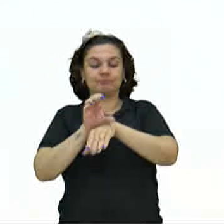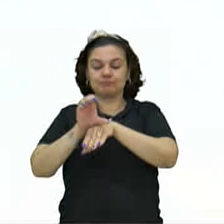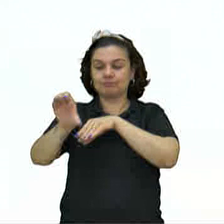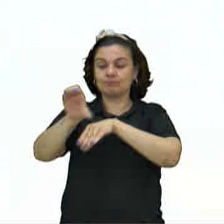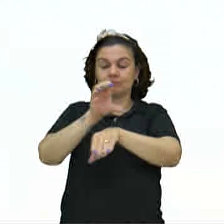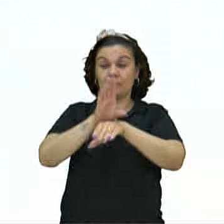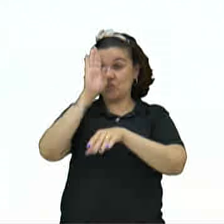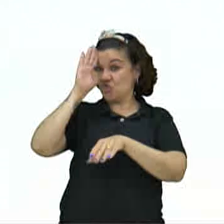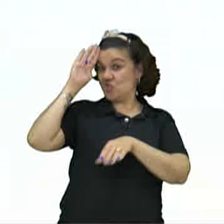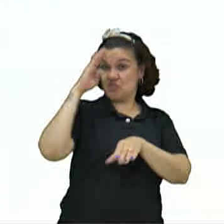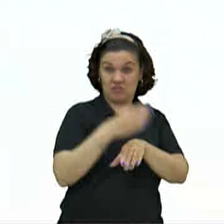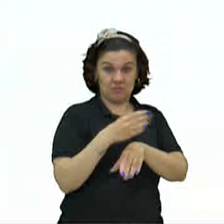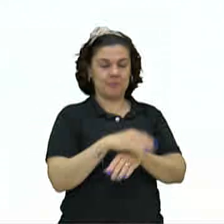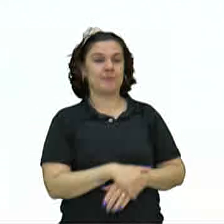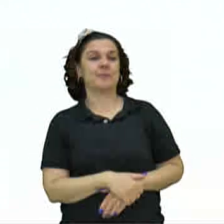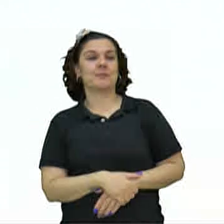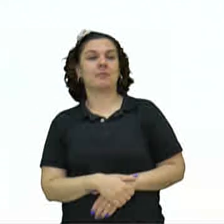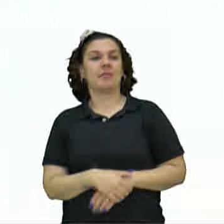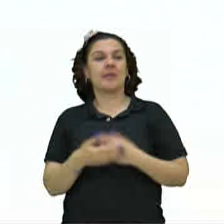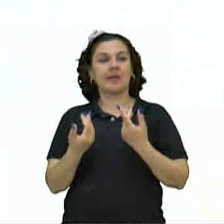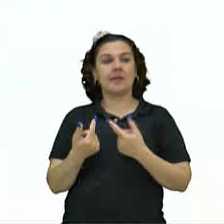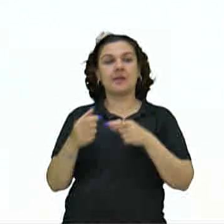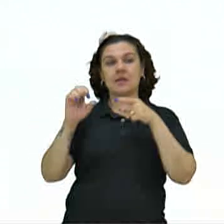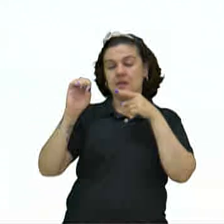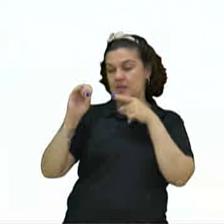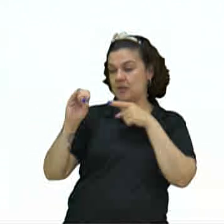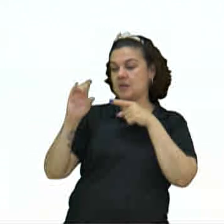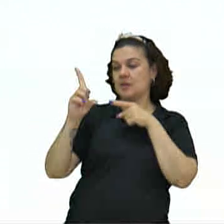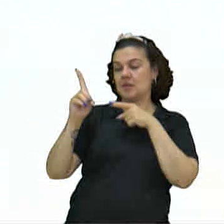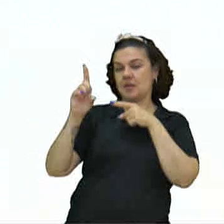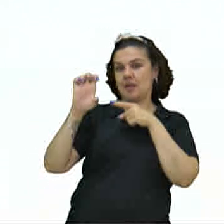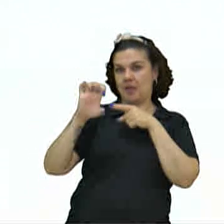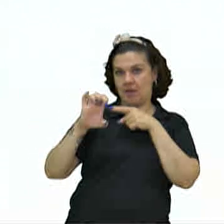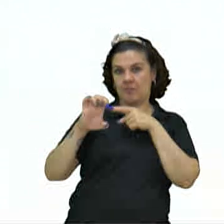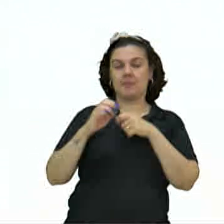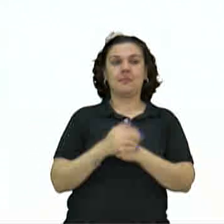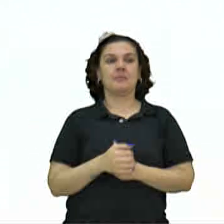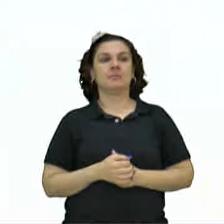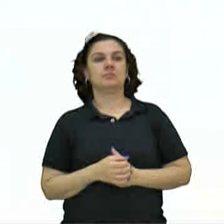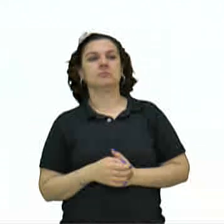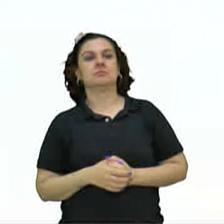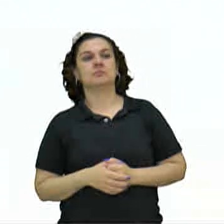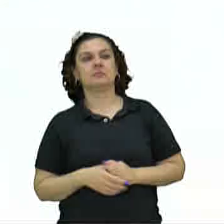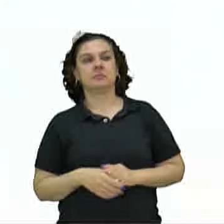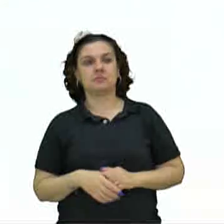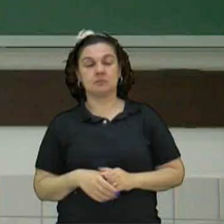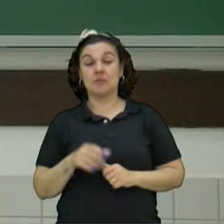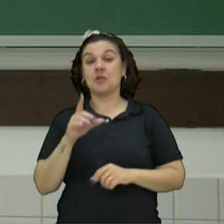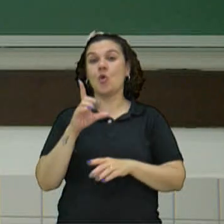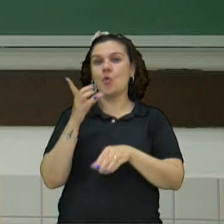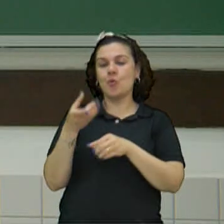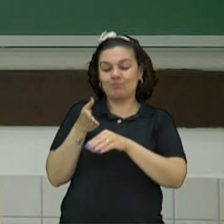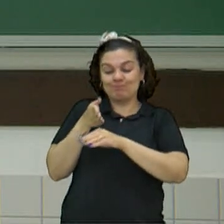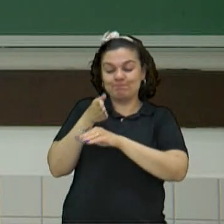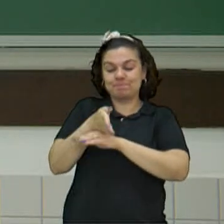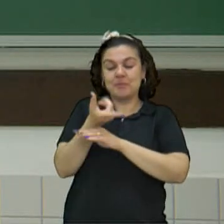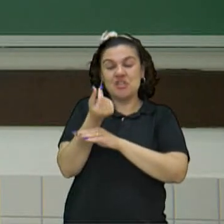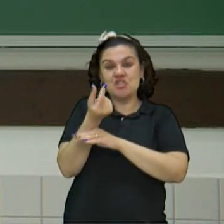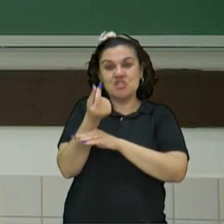investimento direto. IDE, certo? Investimento direto